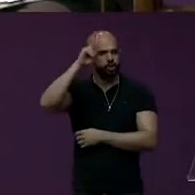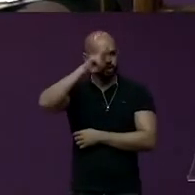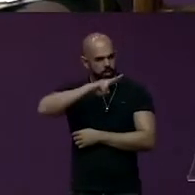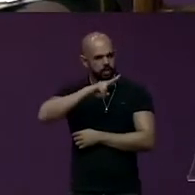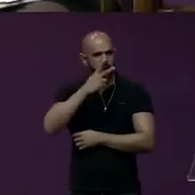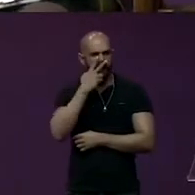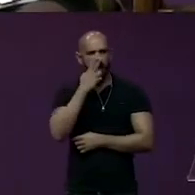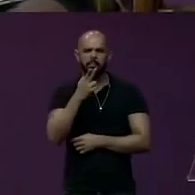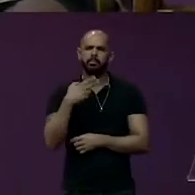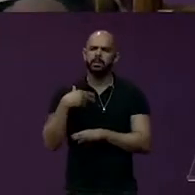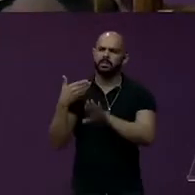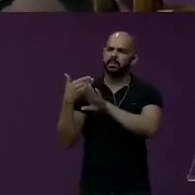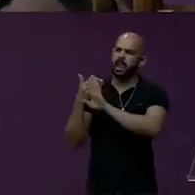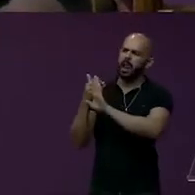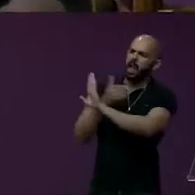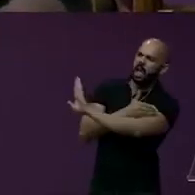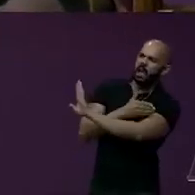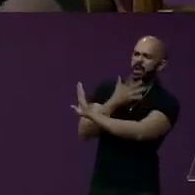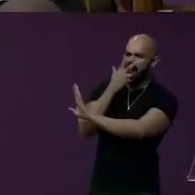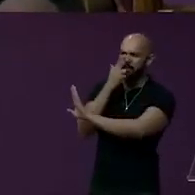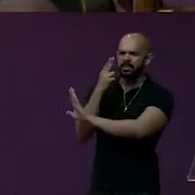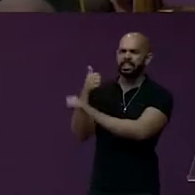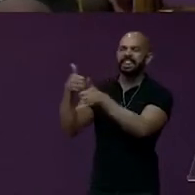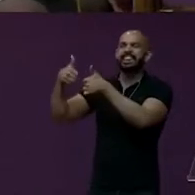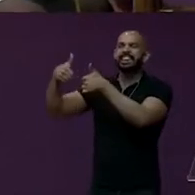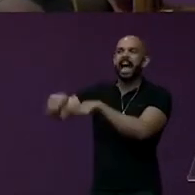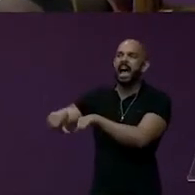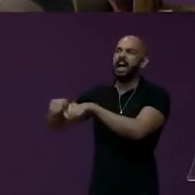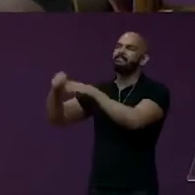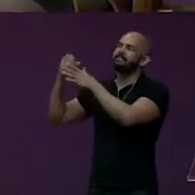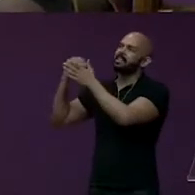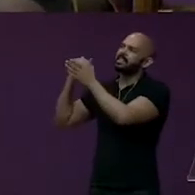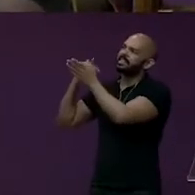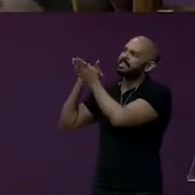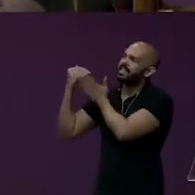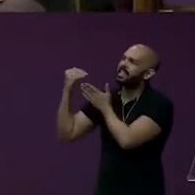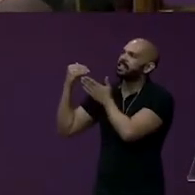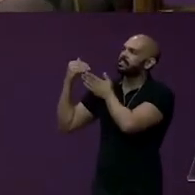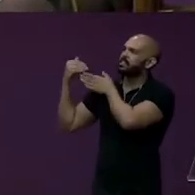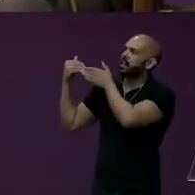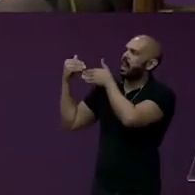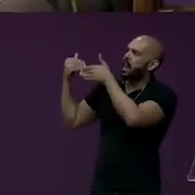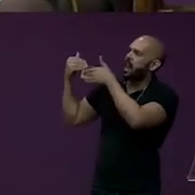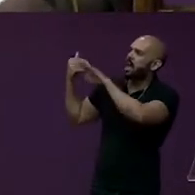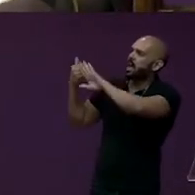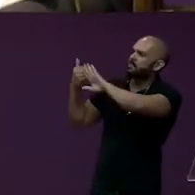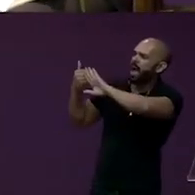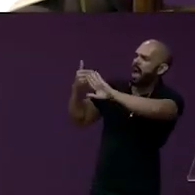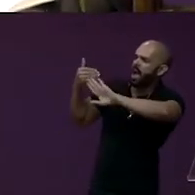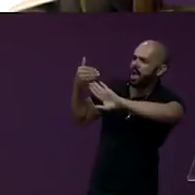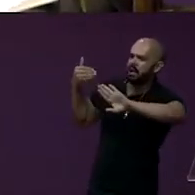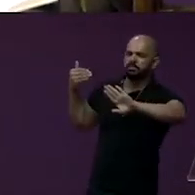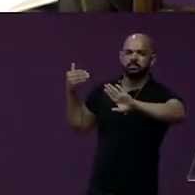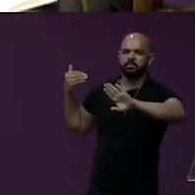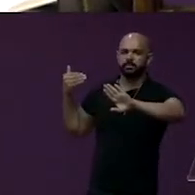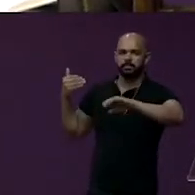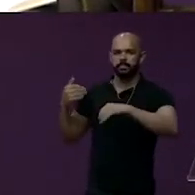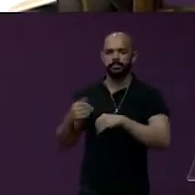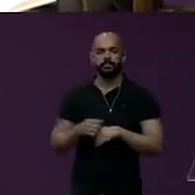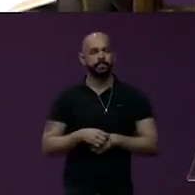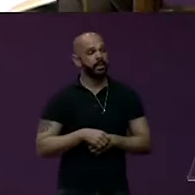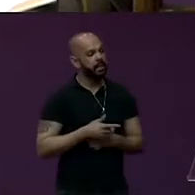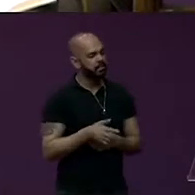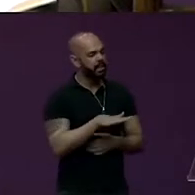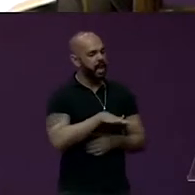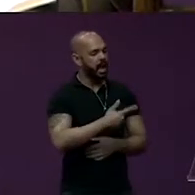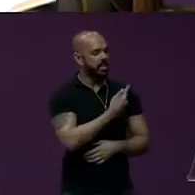Para que não fique uma coisa de quem estava lá no início e de quem agora, né, entrou, enfim. E na